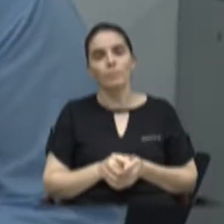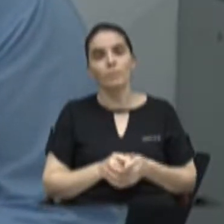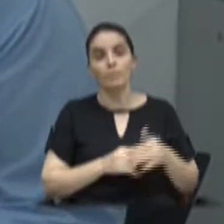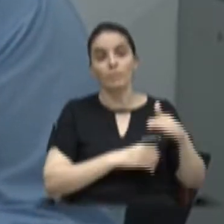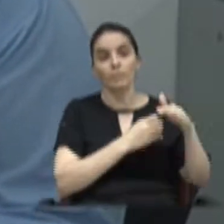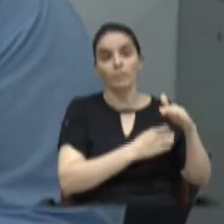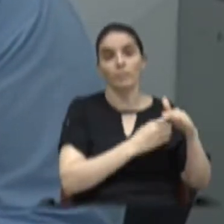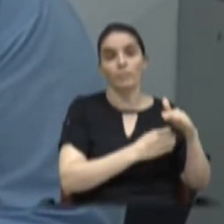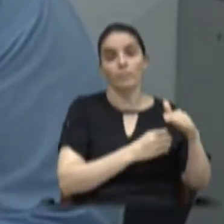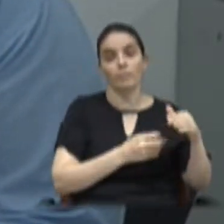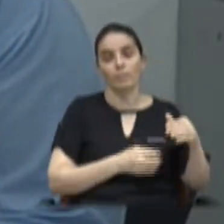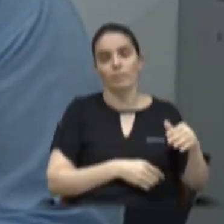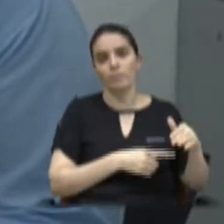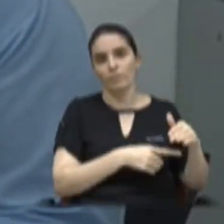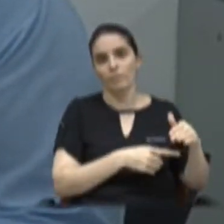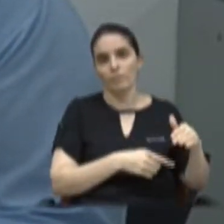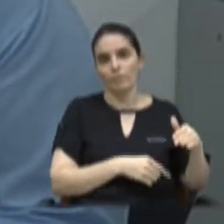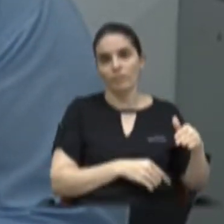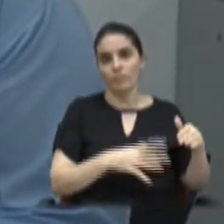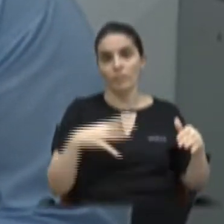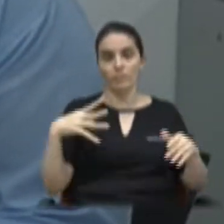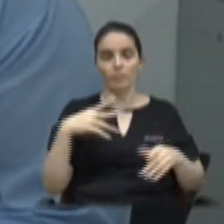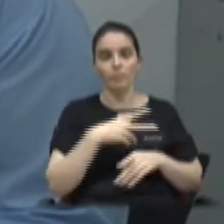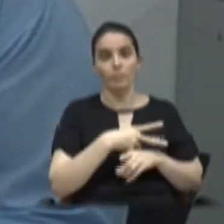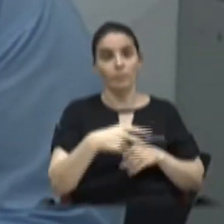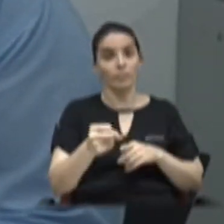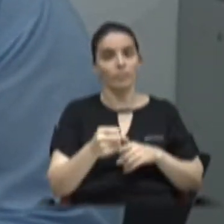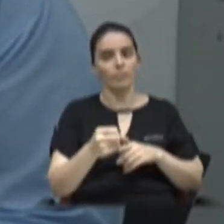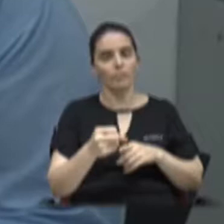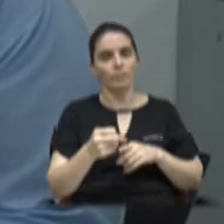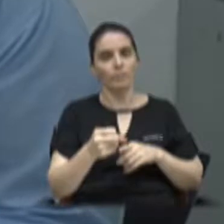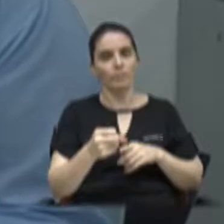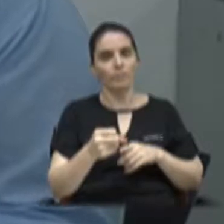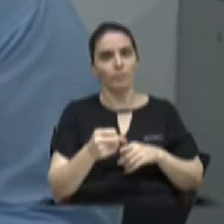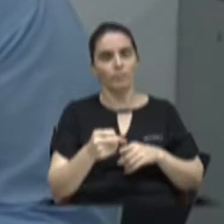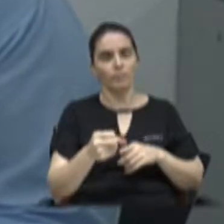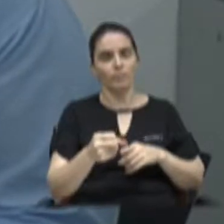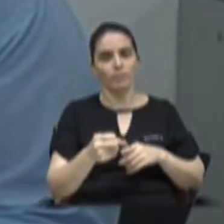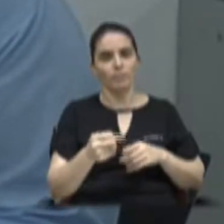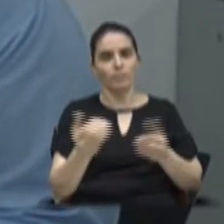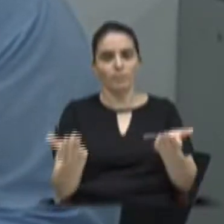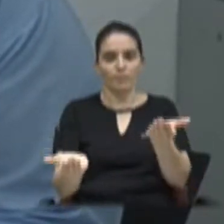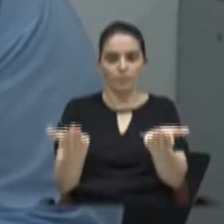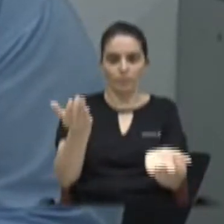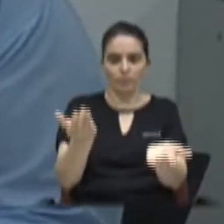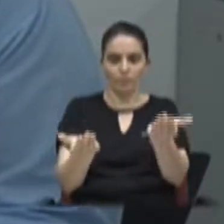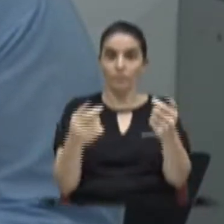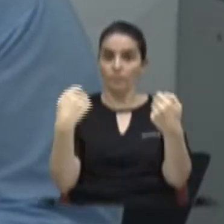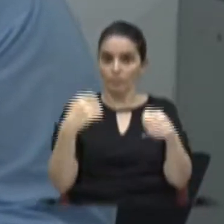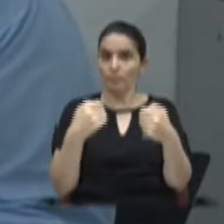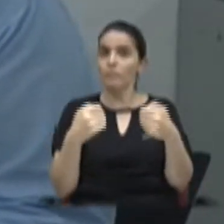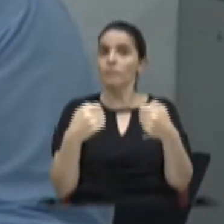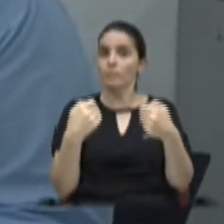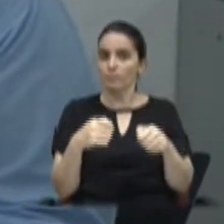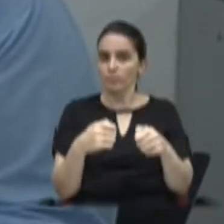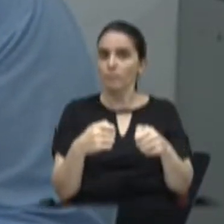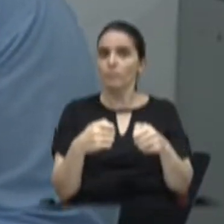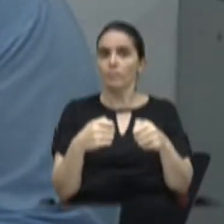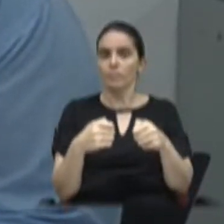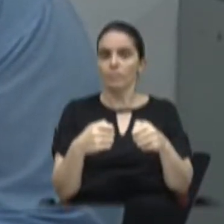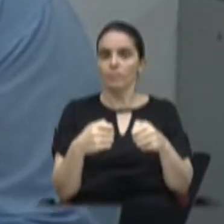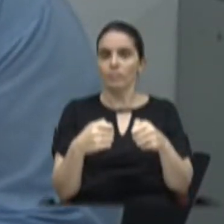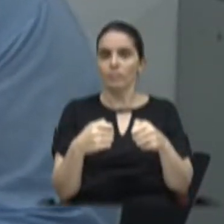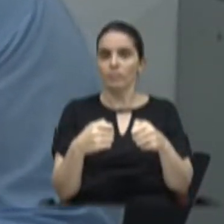dos serviços em vantagem excessiva e rompam o equilíbrio do contrato, mostrando